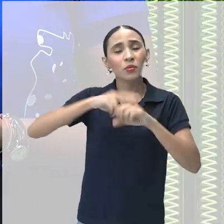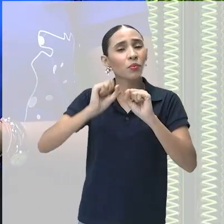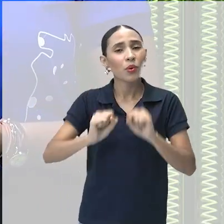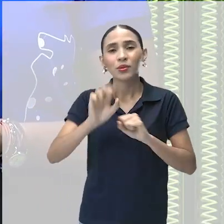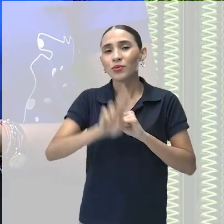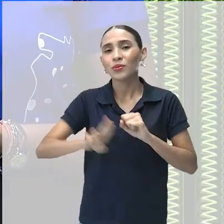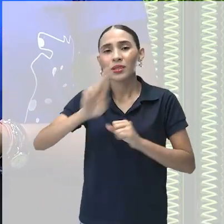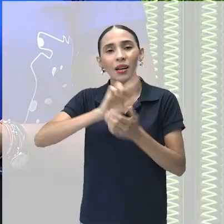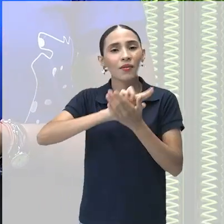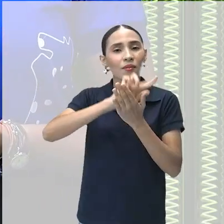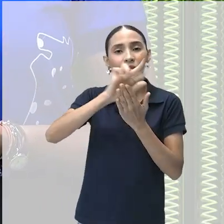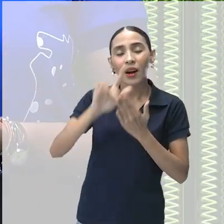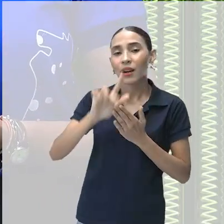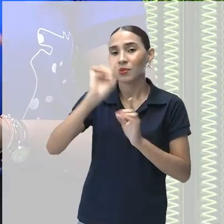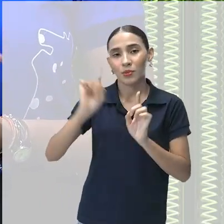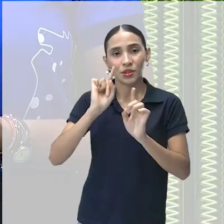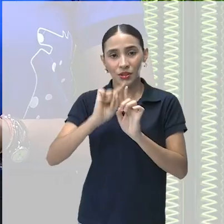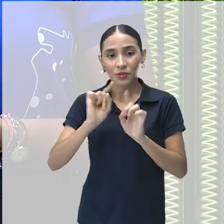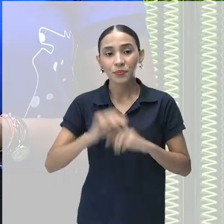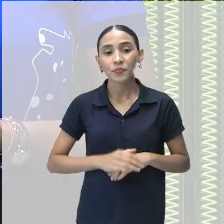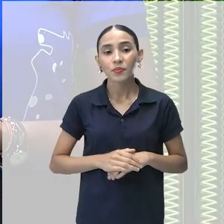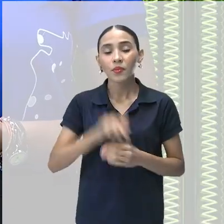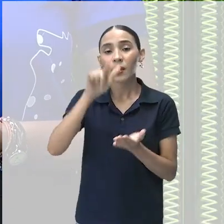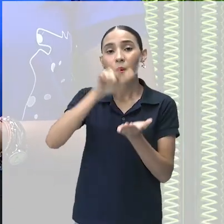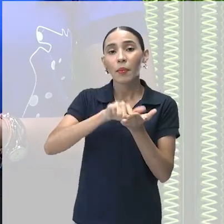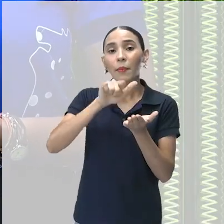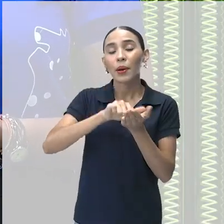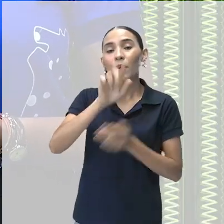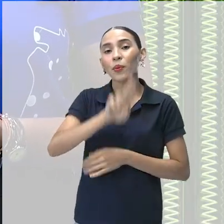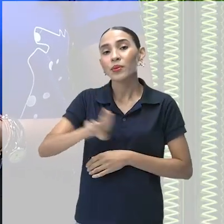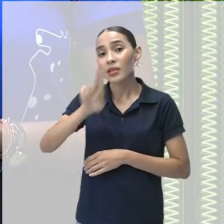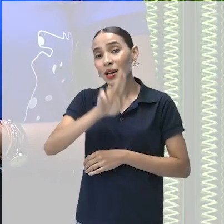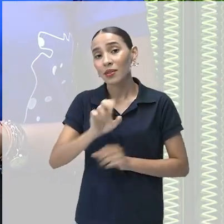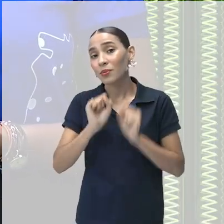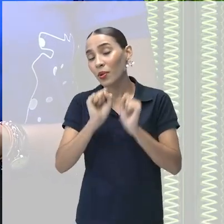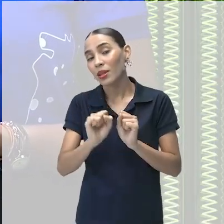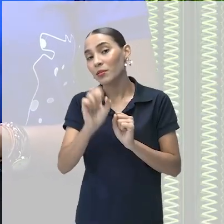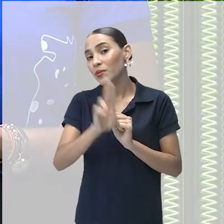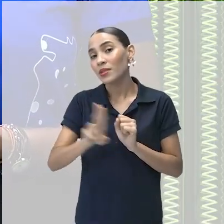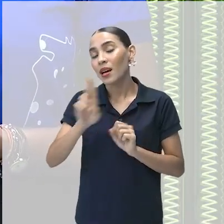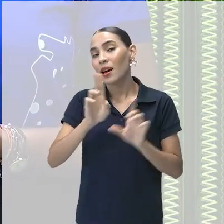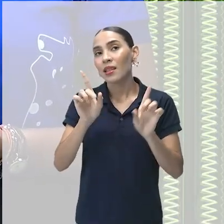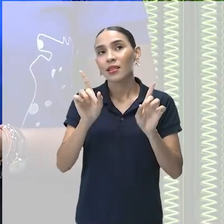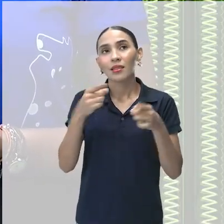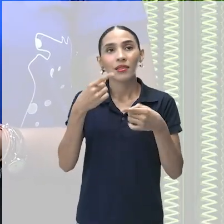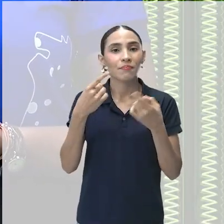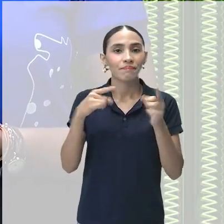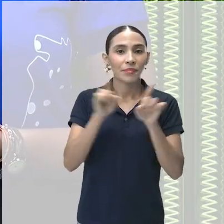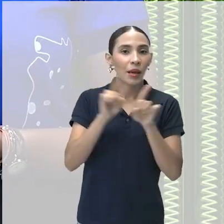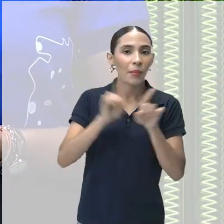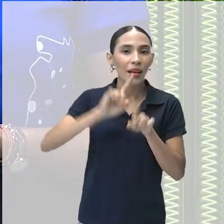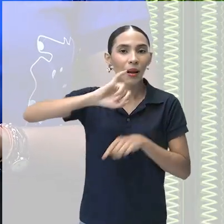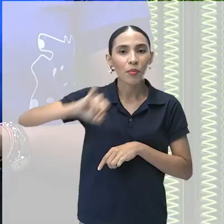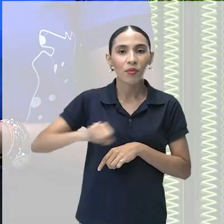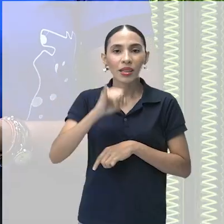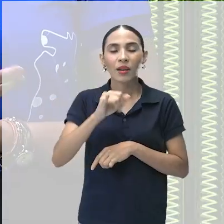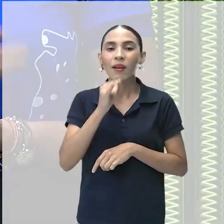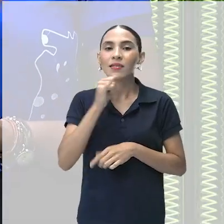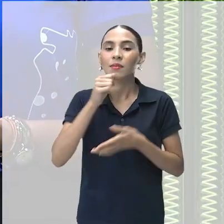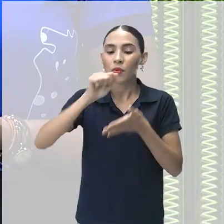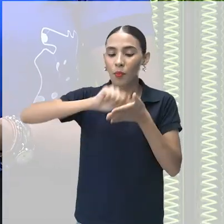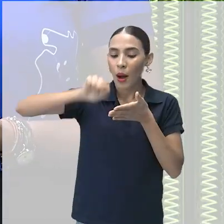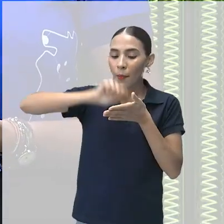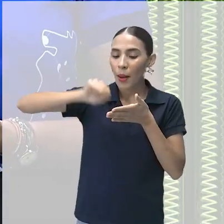ampla variedade de finalidades. O papel usado, nós podemos utilizá-lo para aproveitar para rascunho.